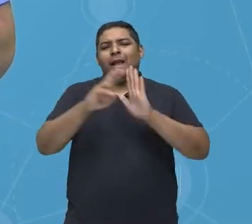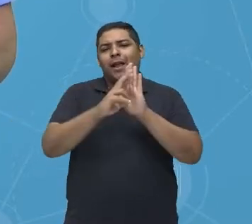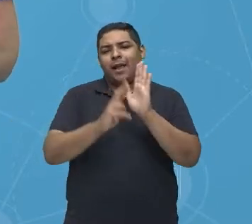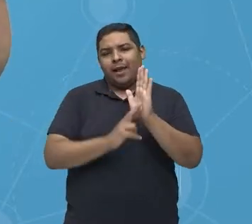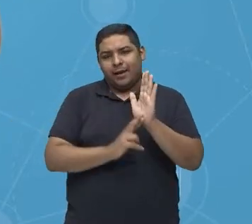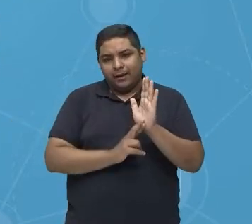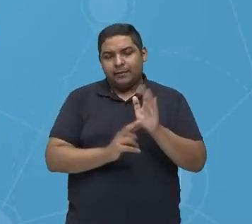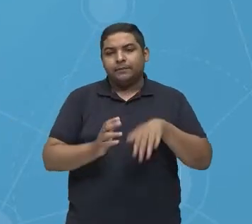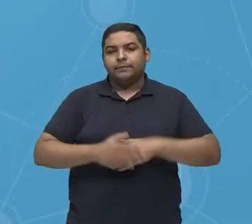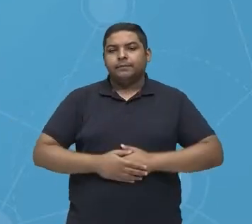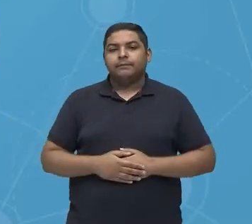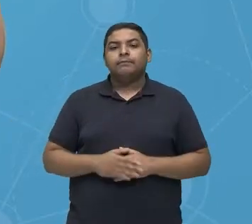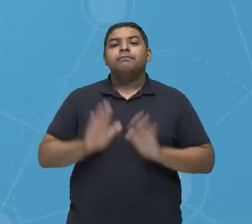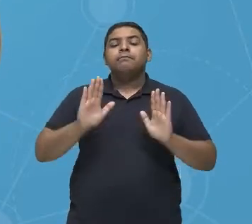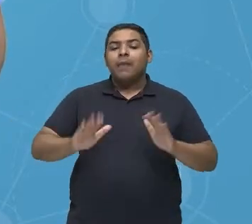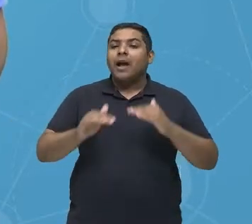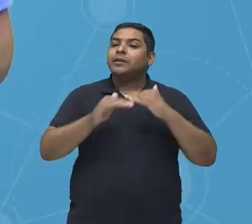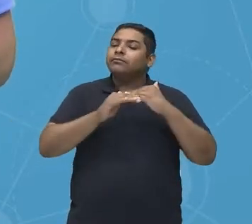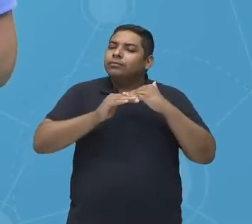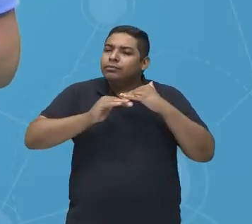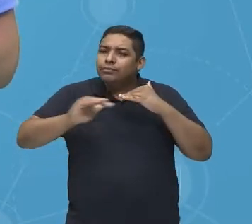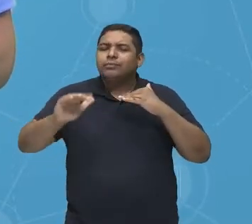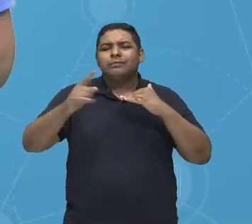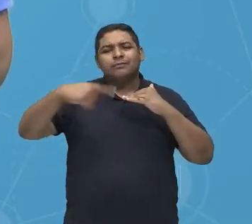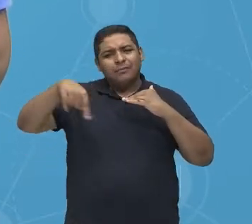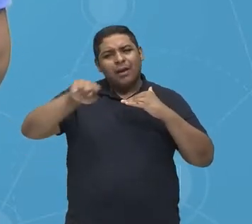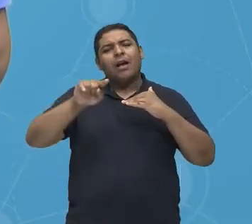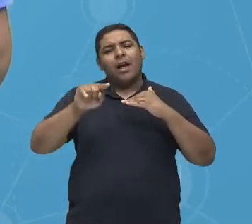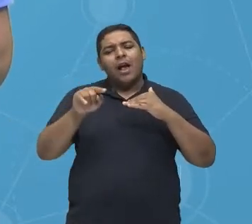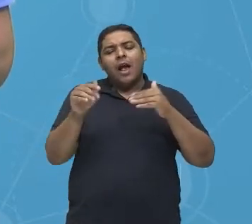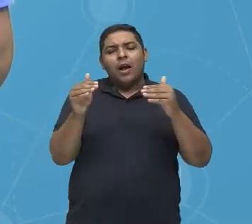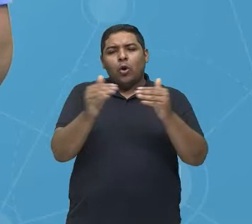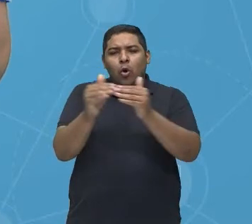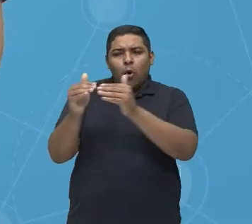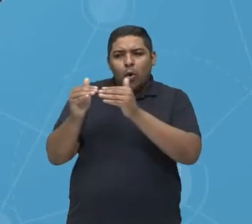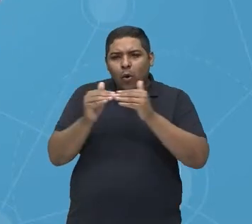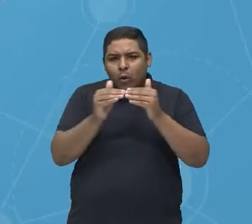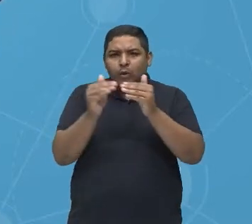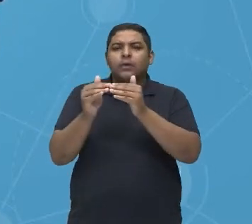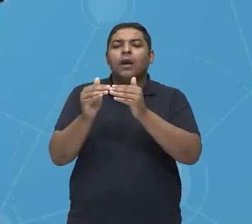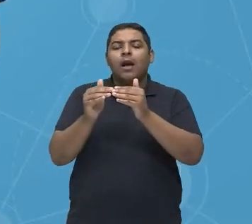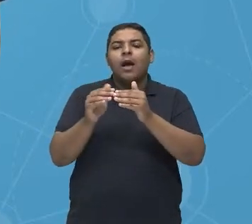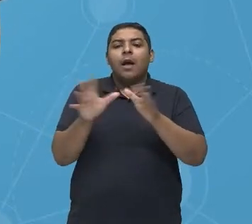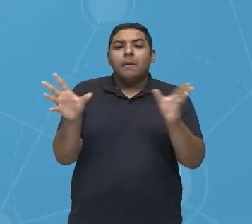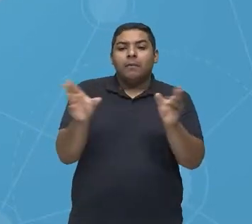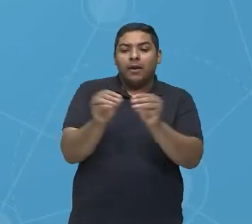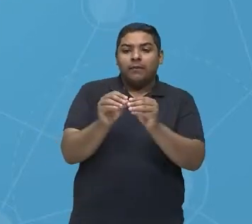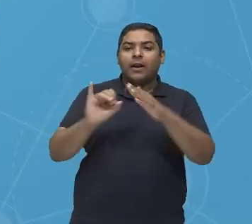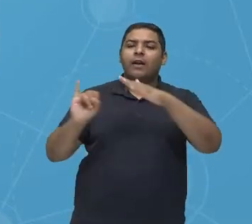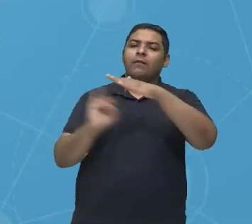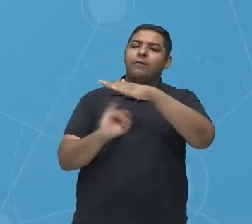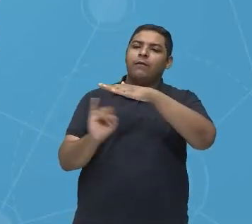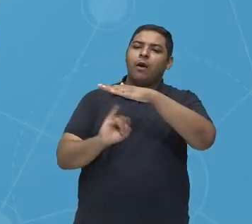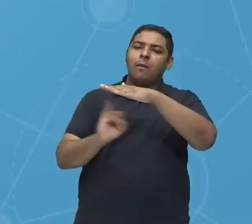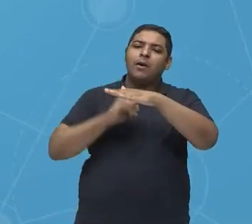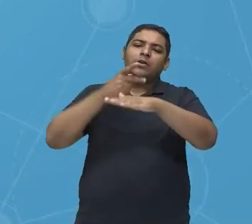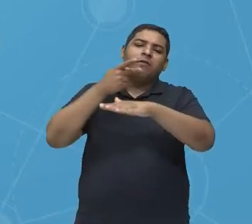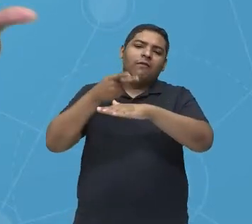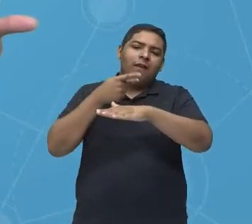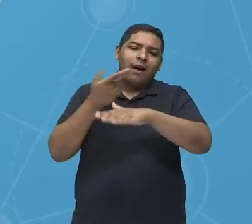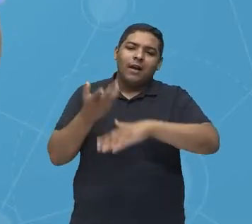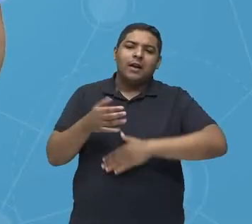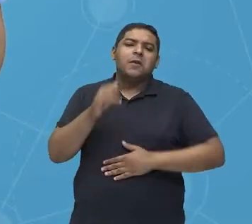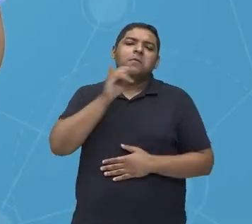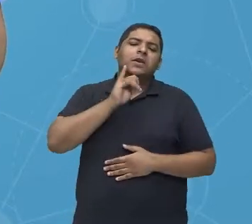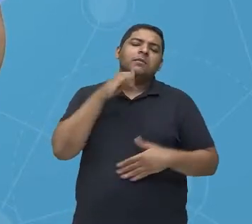defina. Convencionalmente, nós utilizamos a forma abreviada em situações informais de fala, como, por